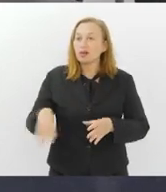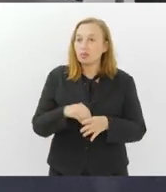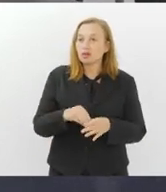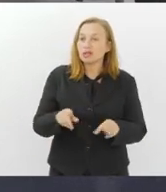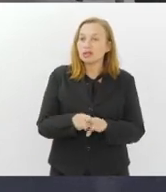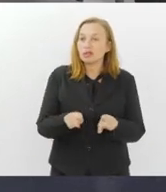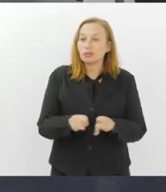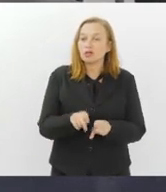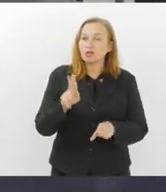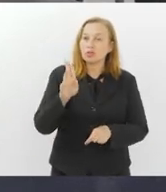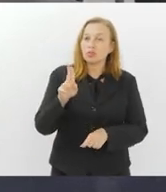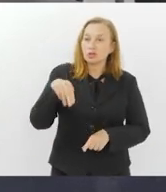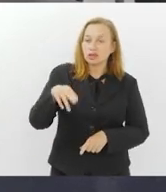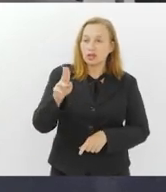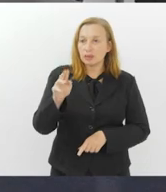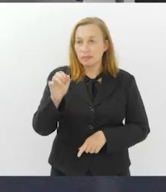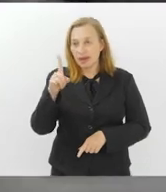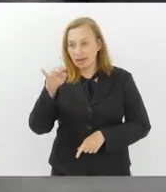Unimed Campos.